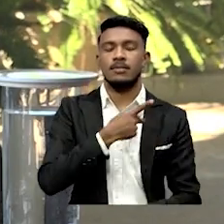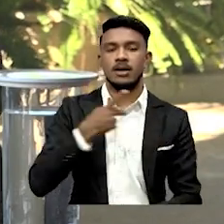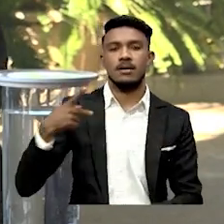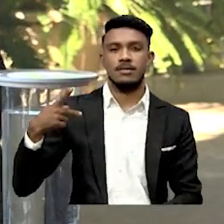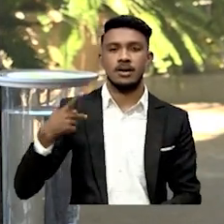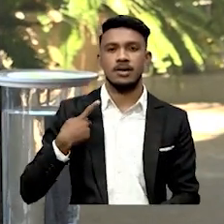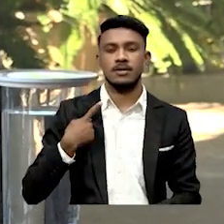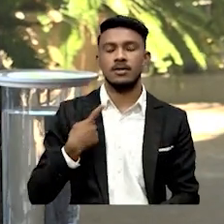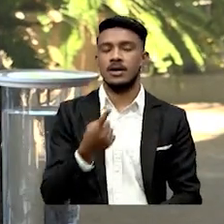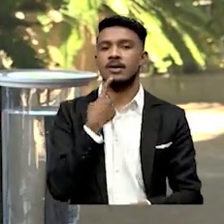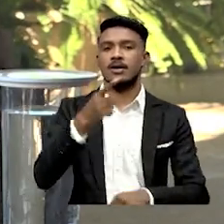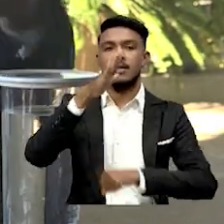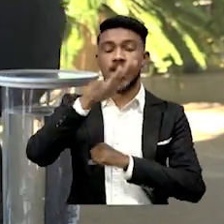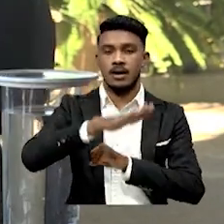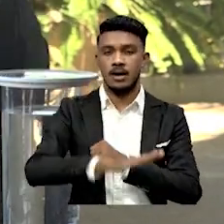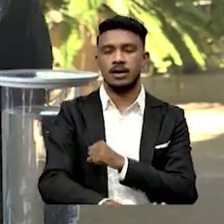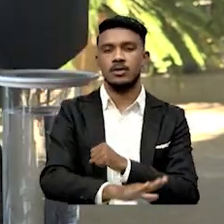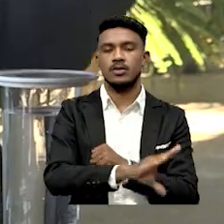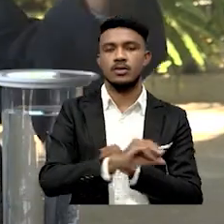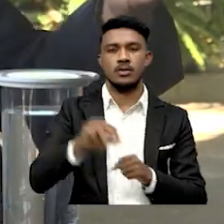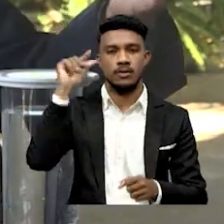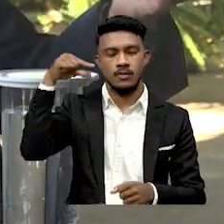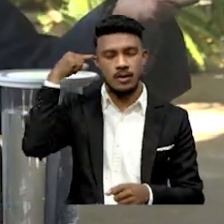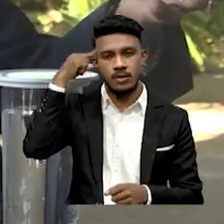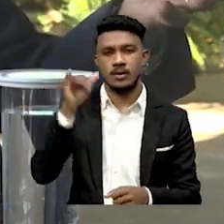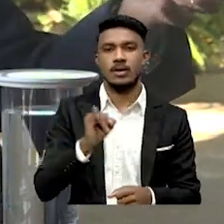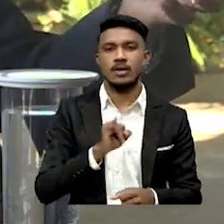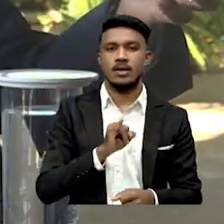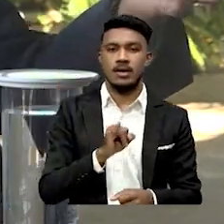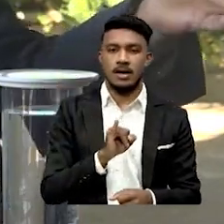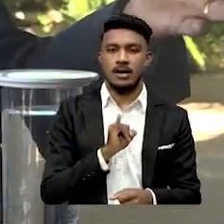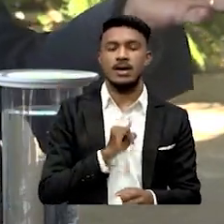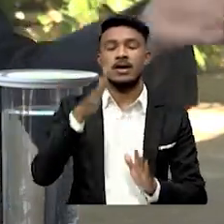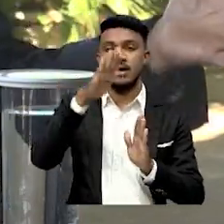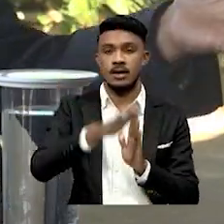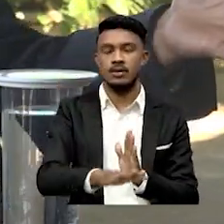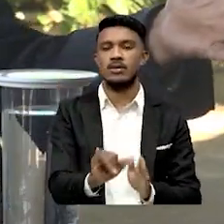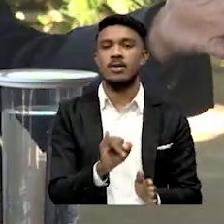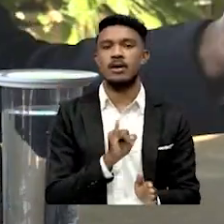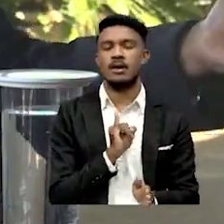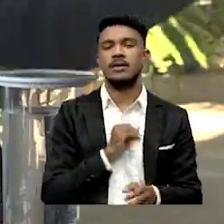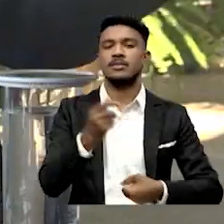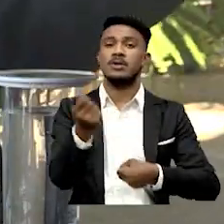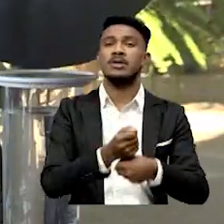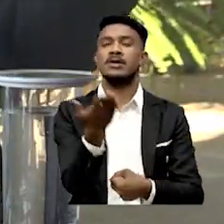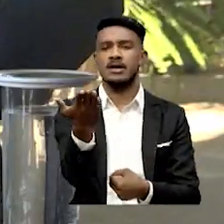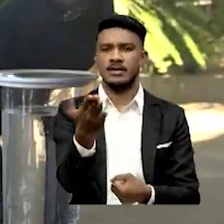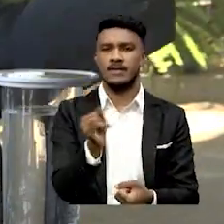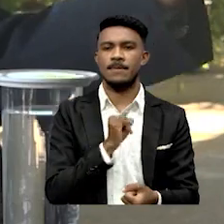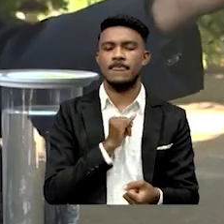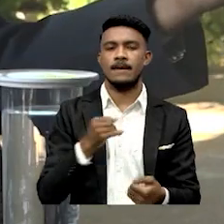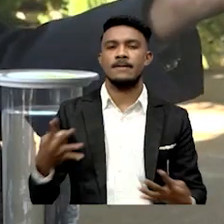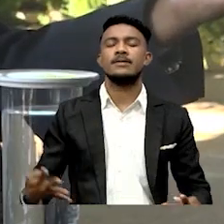Como é possível nem hatun hau ba apoio balnia? De que hau luta to tundu que hau